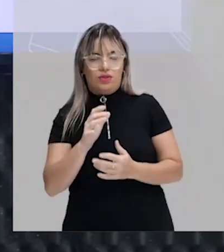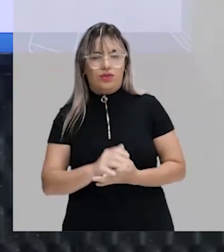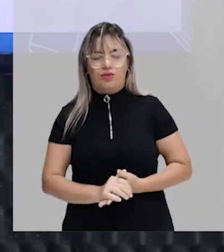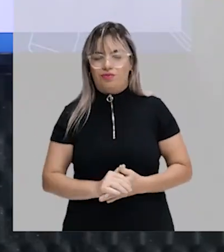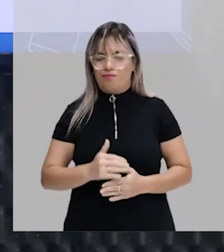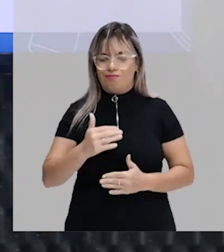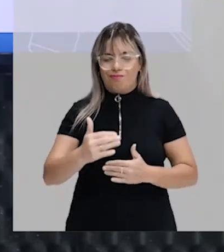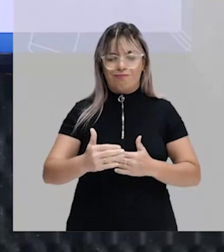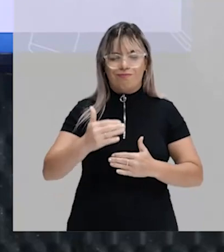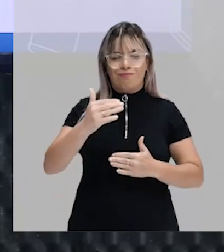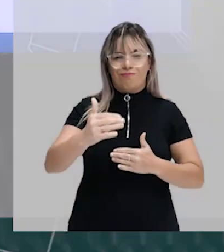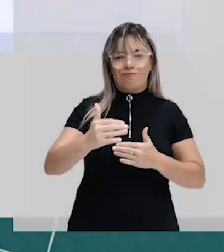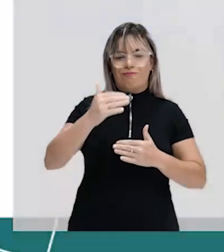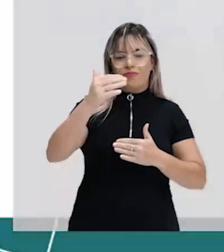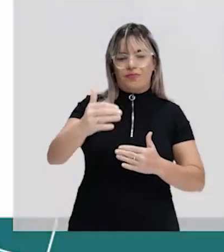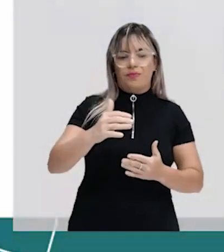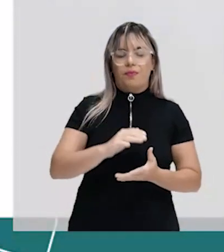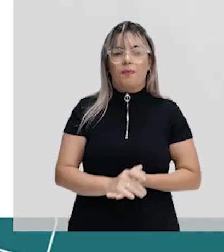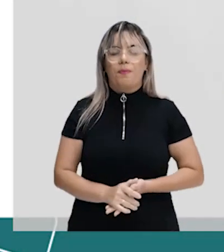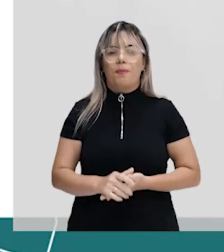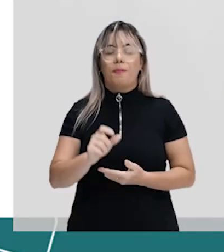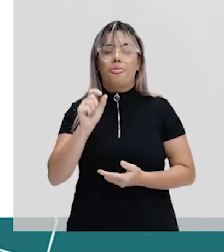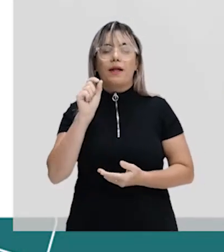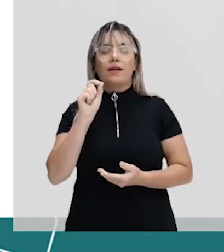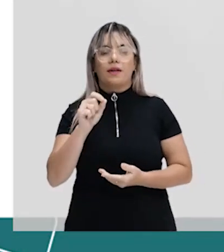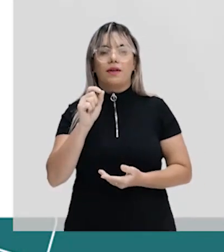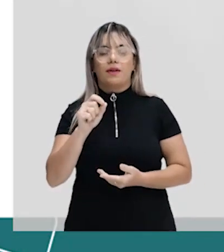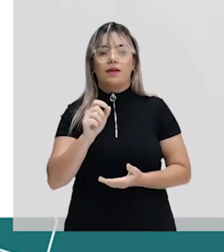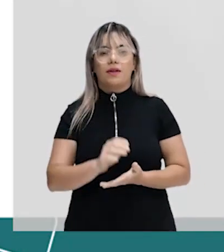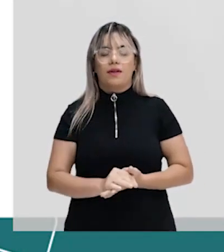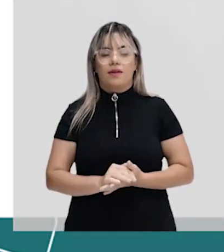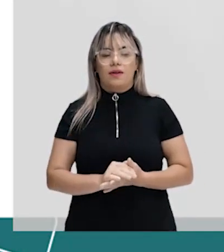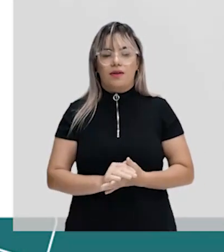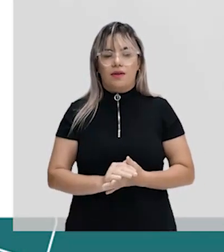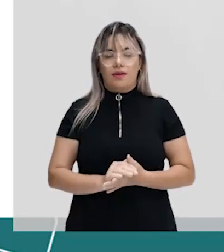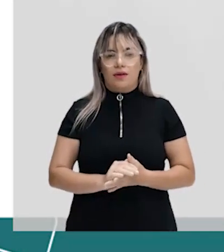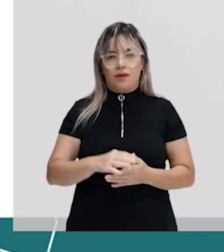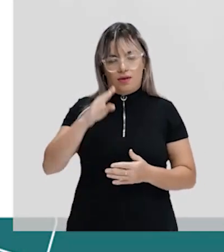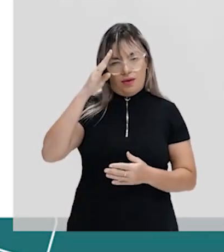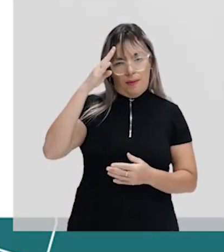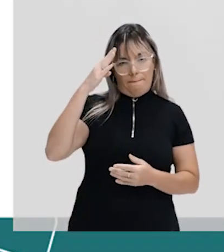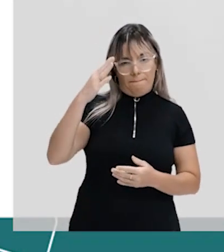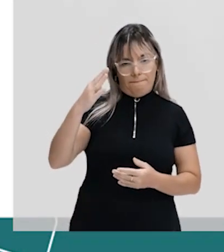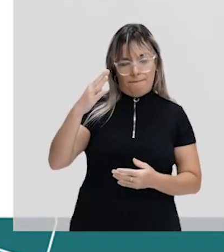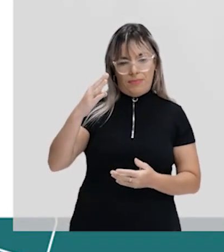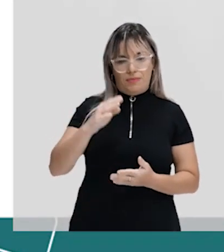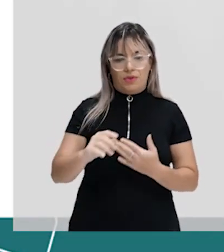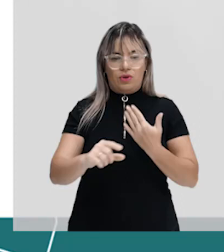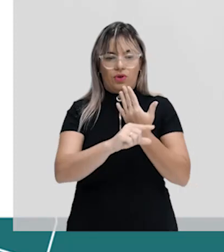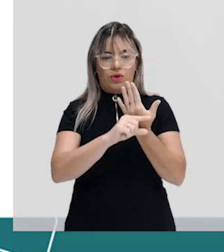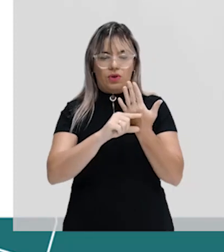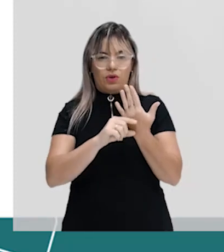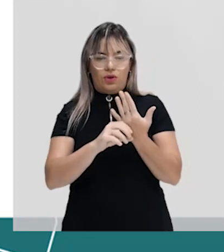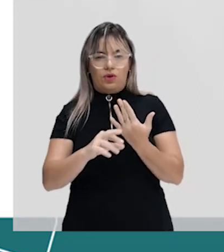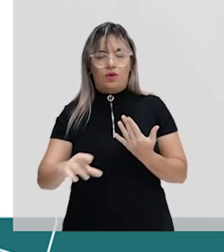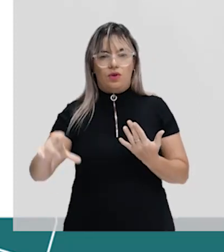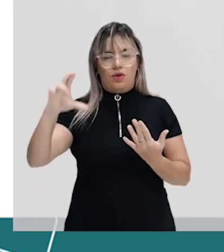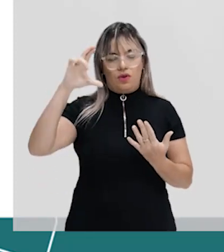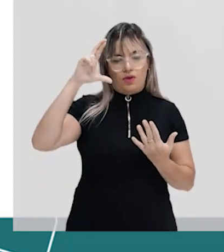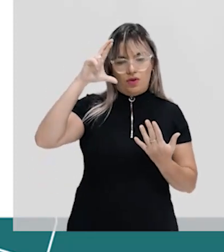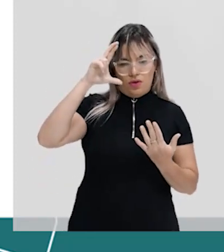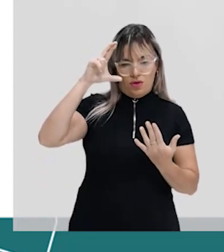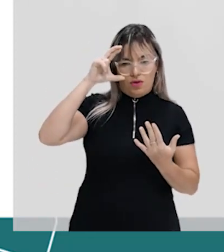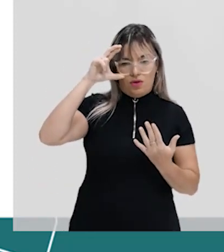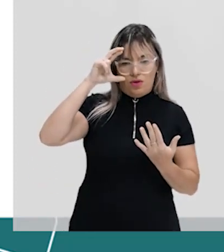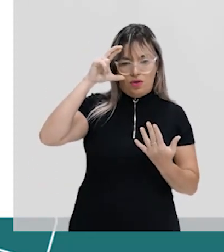crescendo. Quem vai se destacar nessa época? Olha só, Guimarães Rosa é um grande exemplo e autor que soube